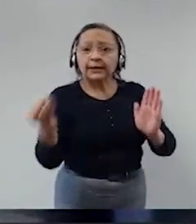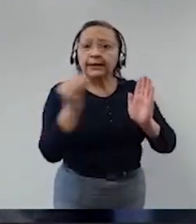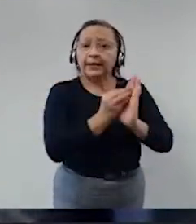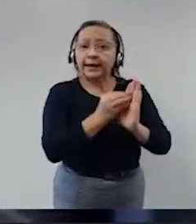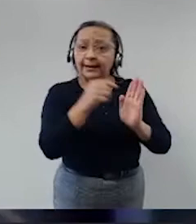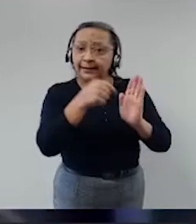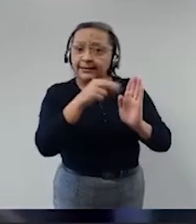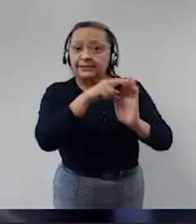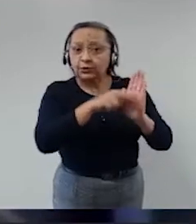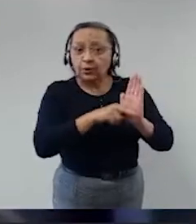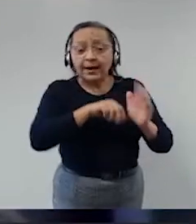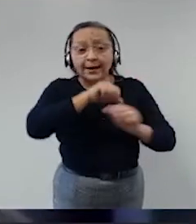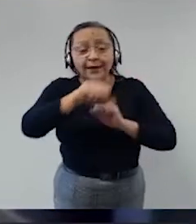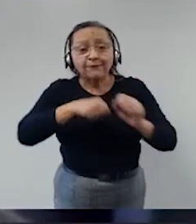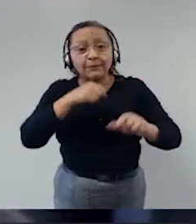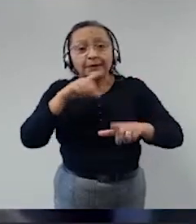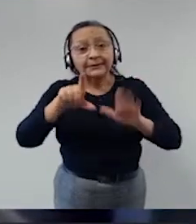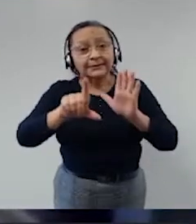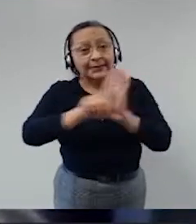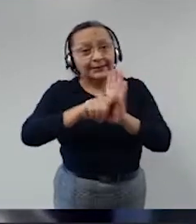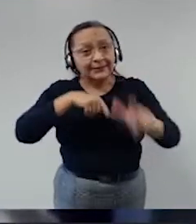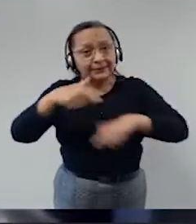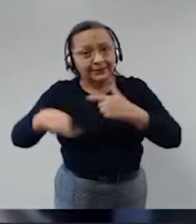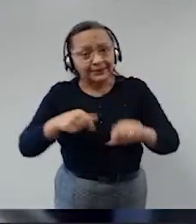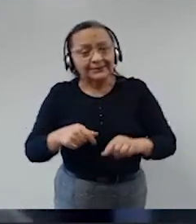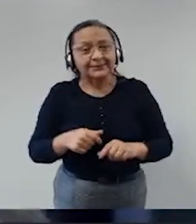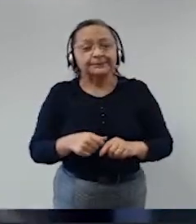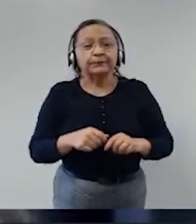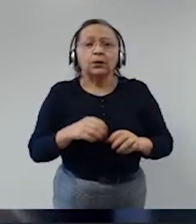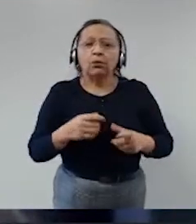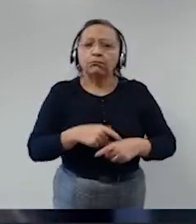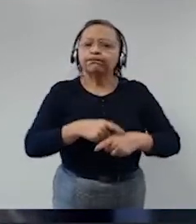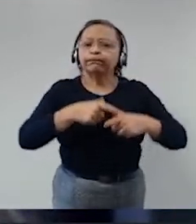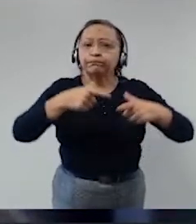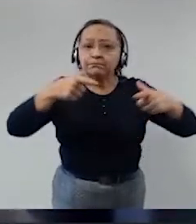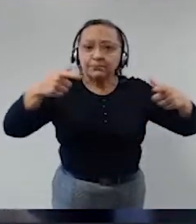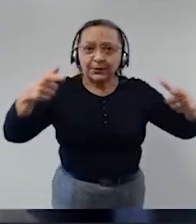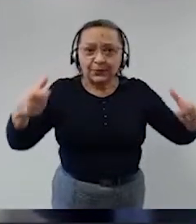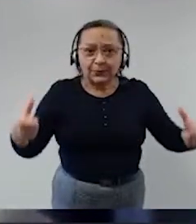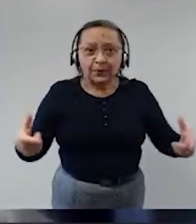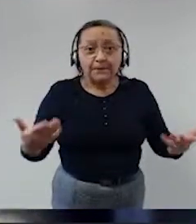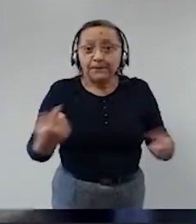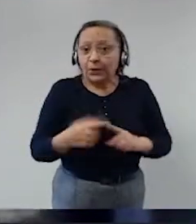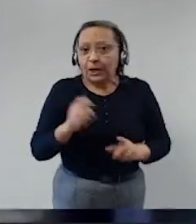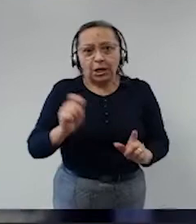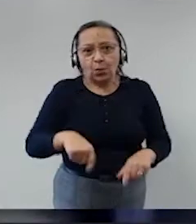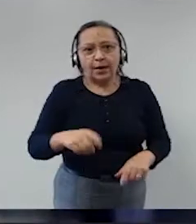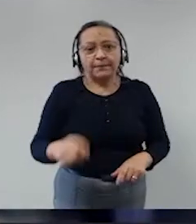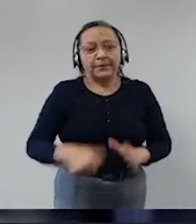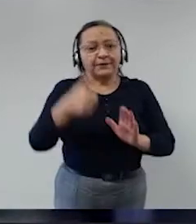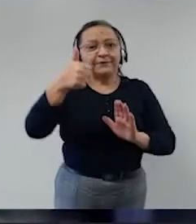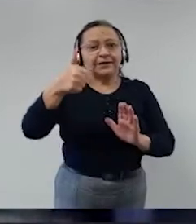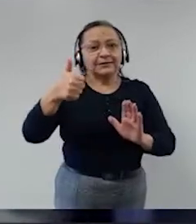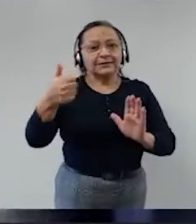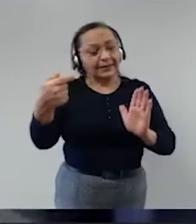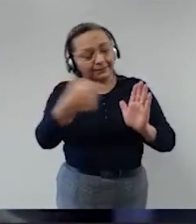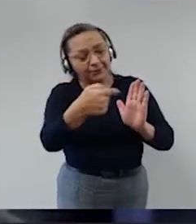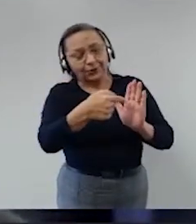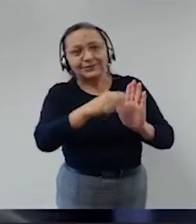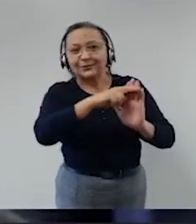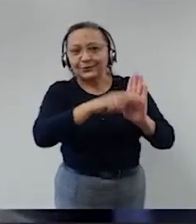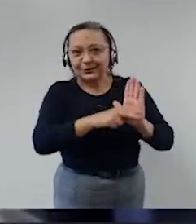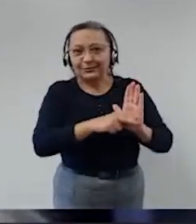Reforma Trabalhista 13.467 de 2017, e com maior amplitude, já que não é a primeira vez que aparece no ordenamento